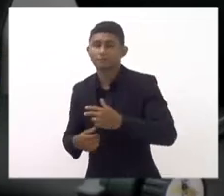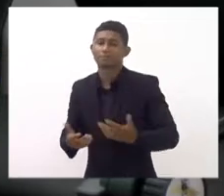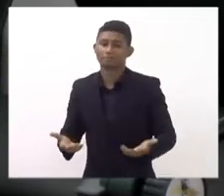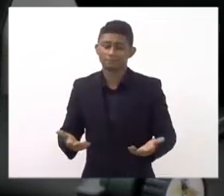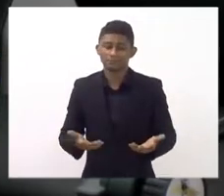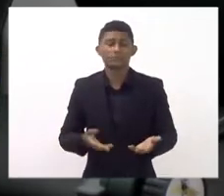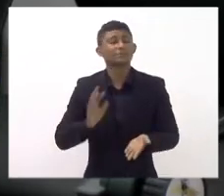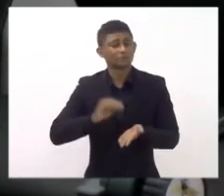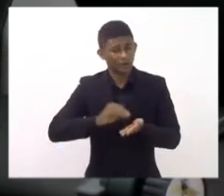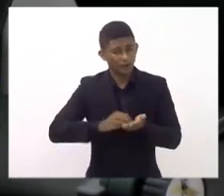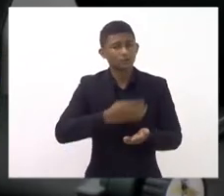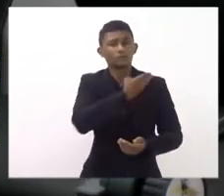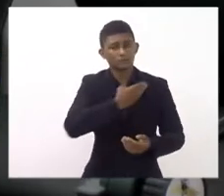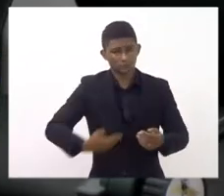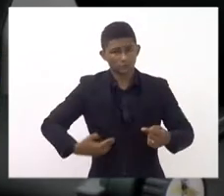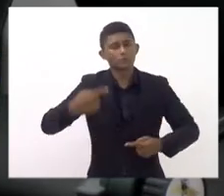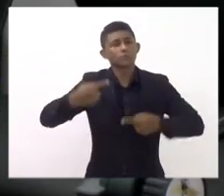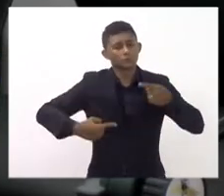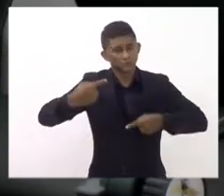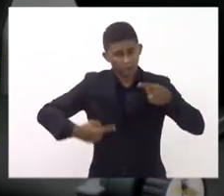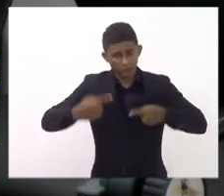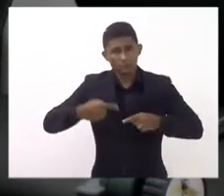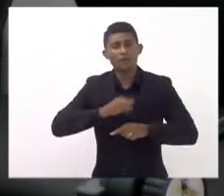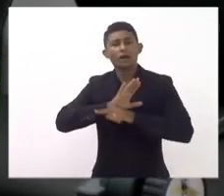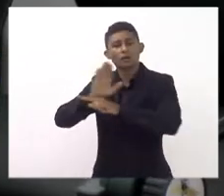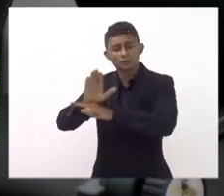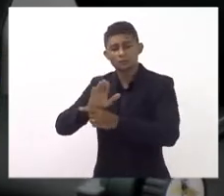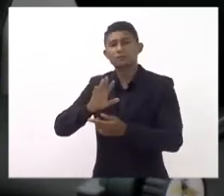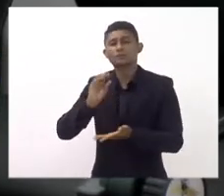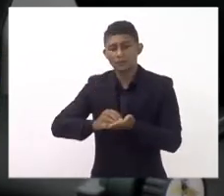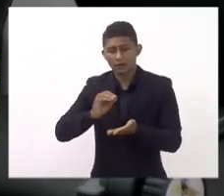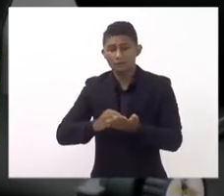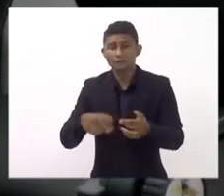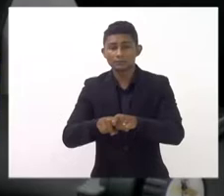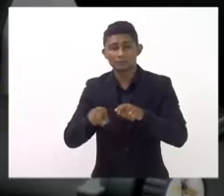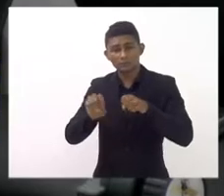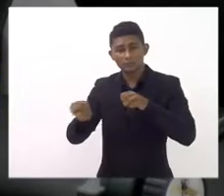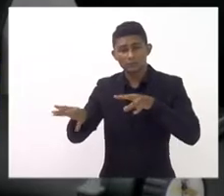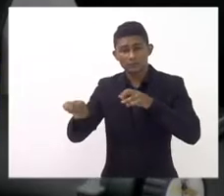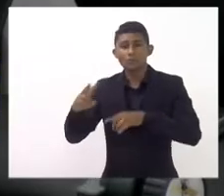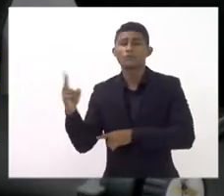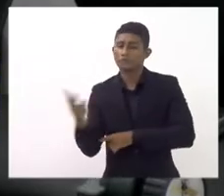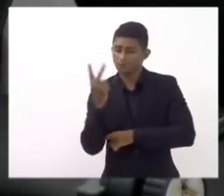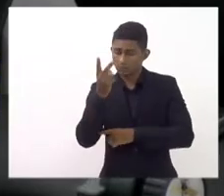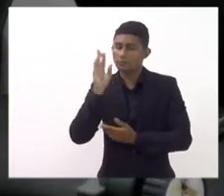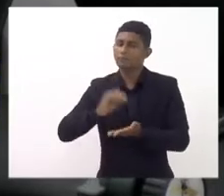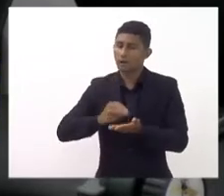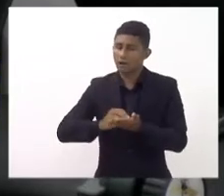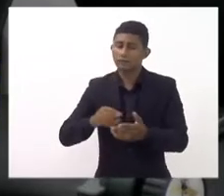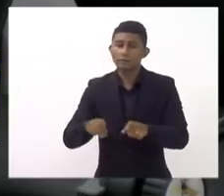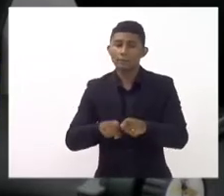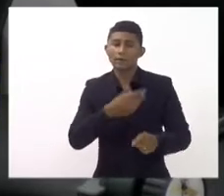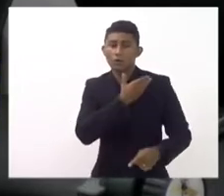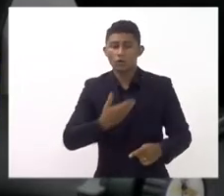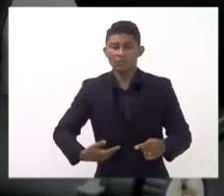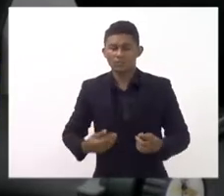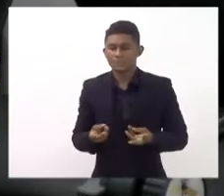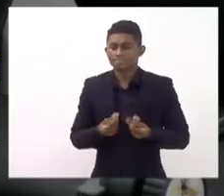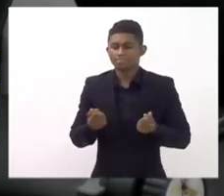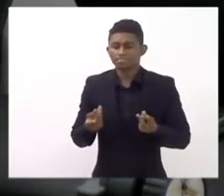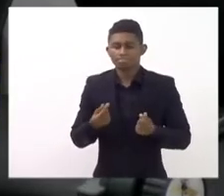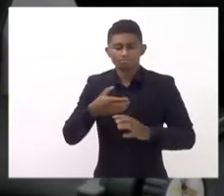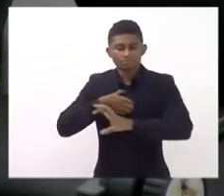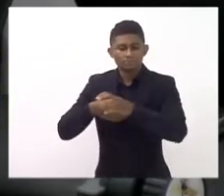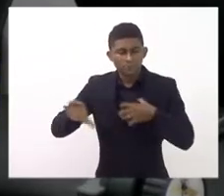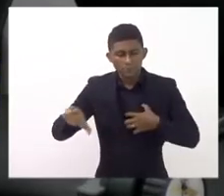do governo, falta se valorizar a educação e falta também um mínimo de sensibilidade. Parece